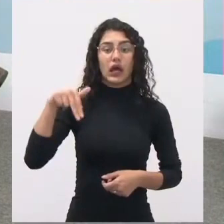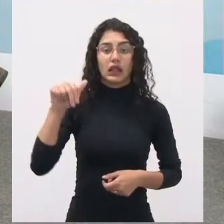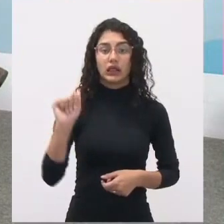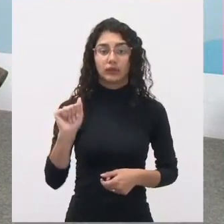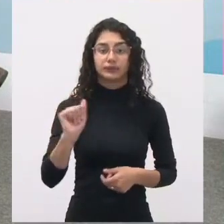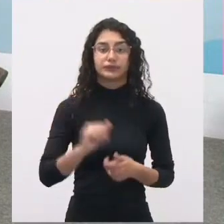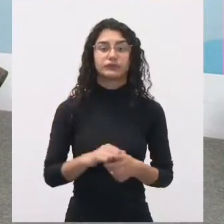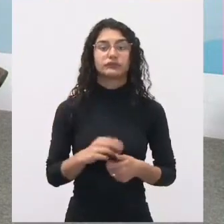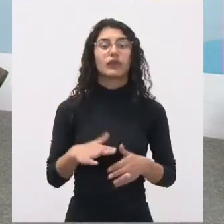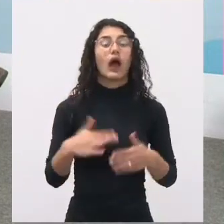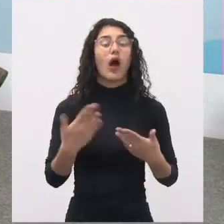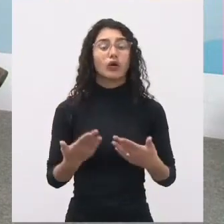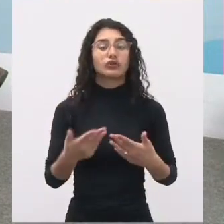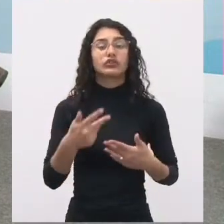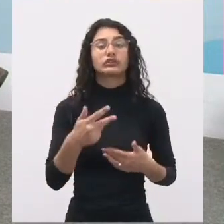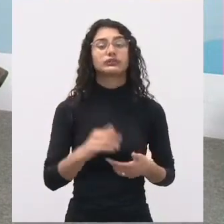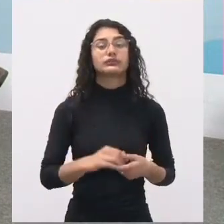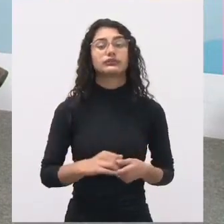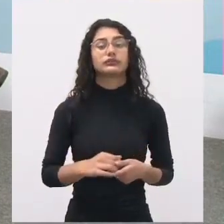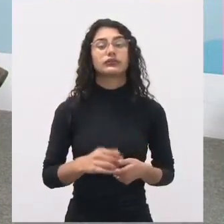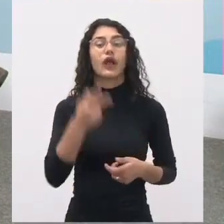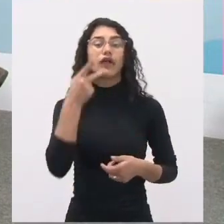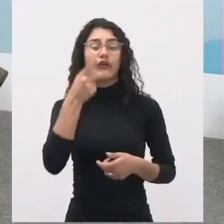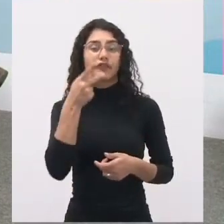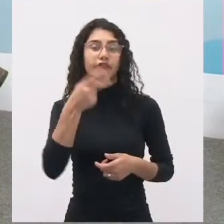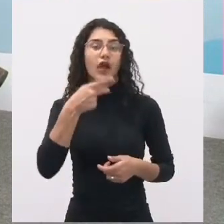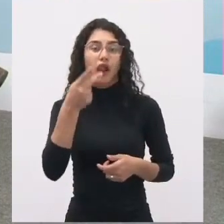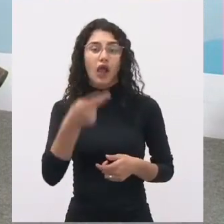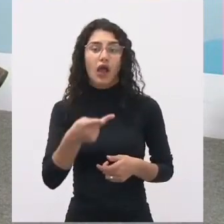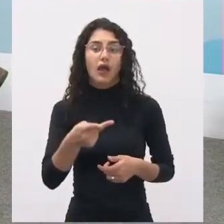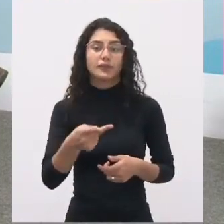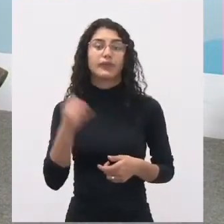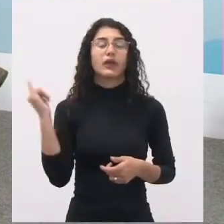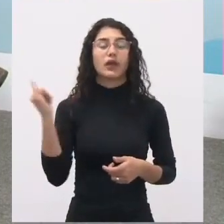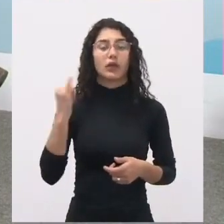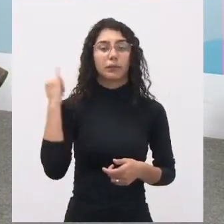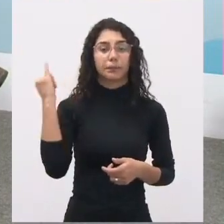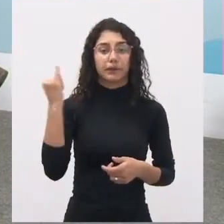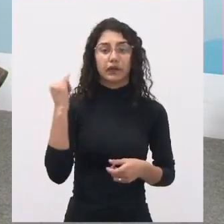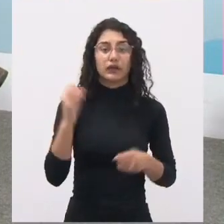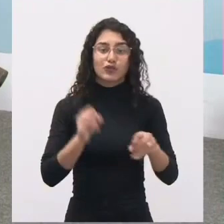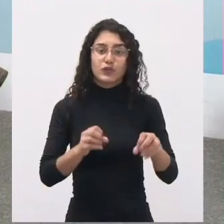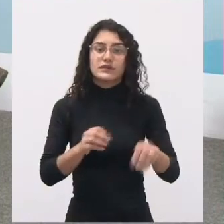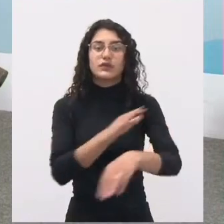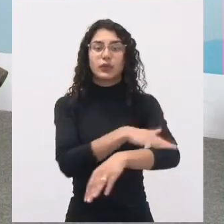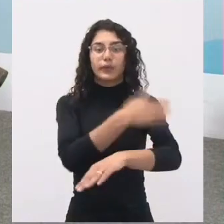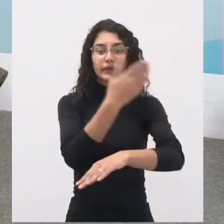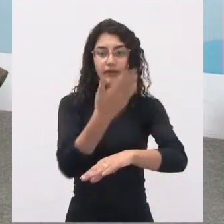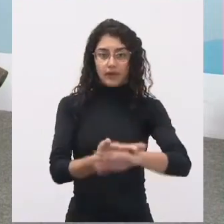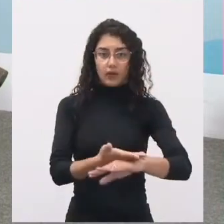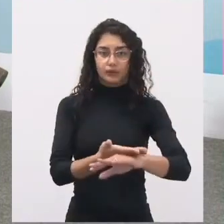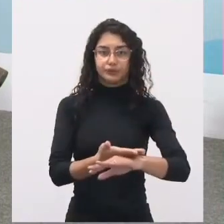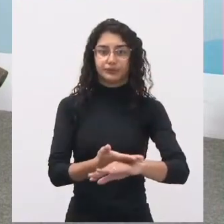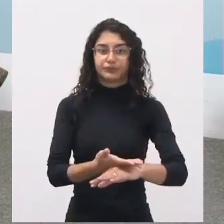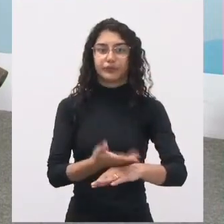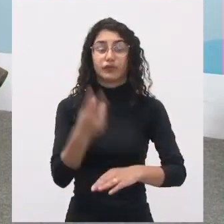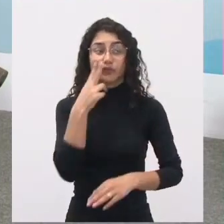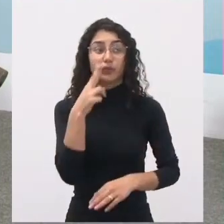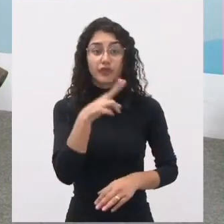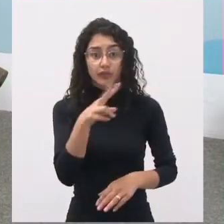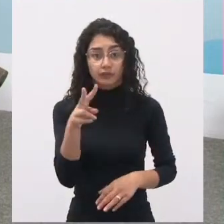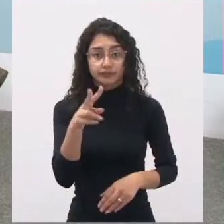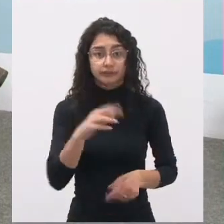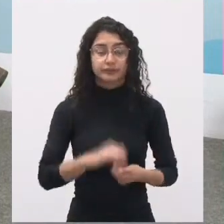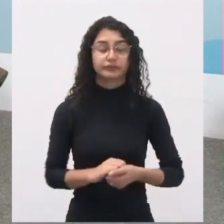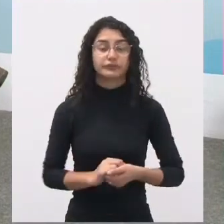né, onde ela vai trazer para nós, ela vai comentar um pouquinho a importância da educação integral. Vamos ao vídeo?